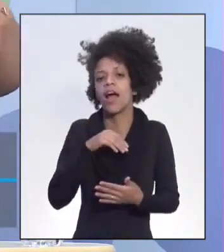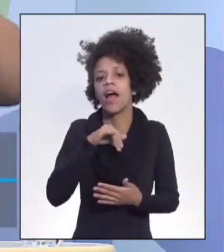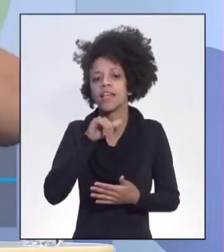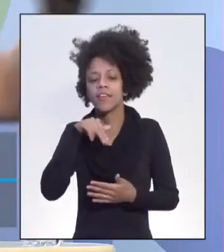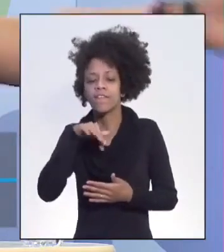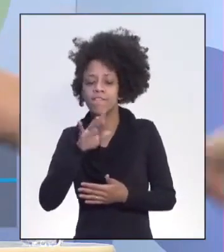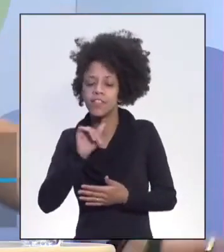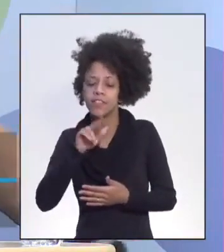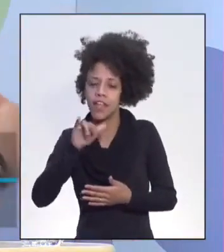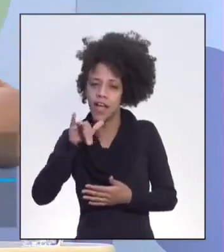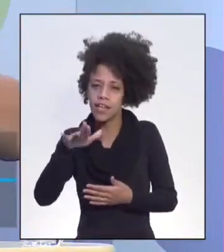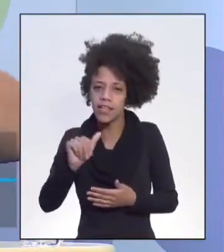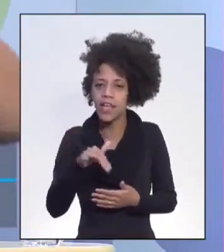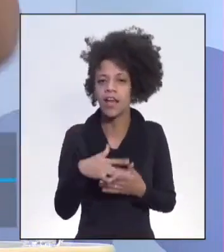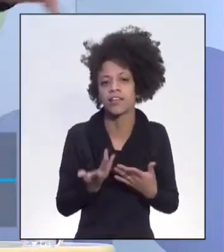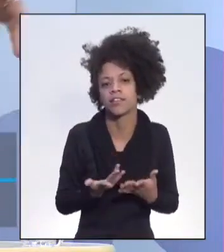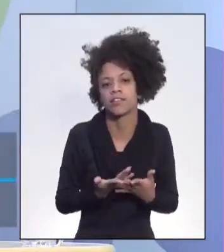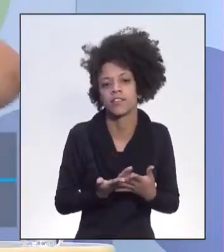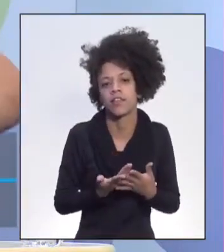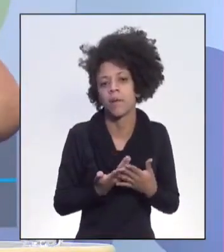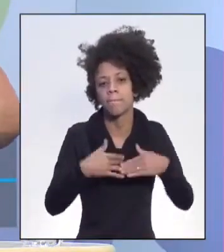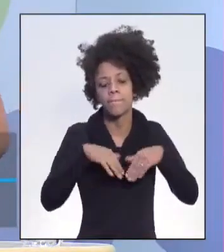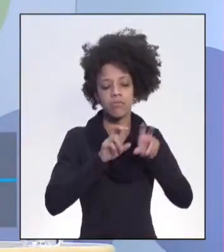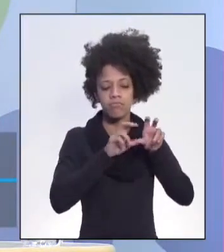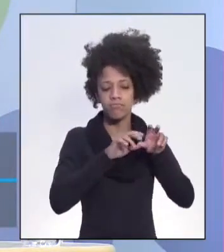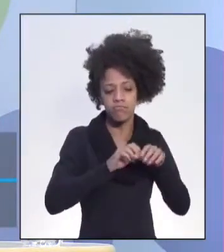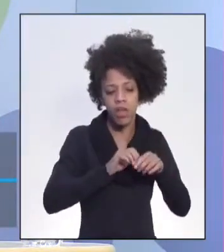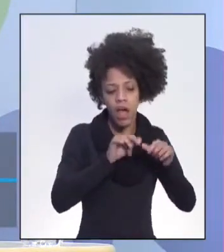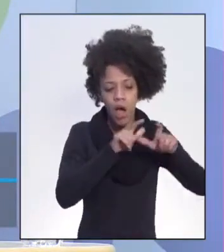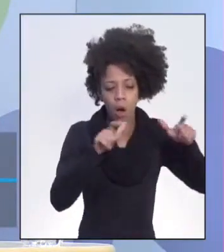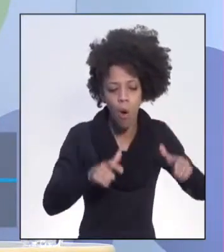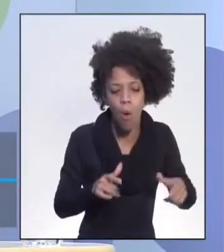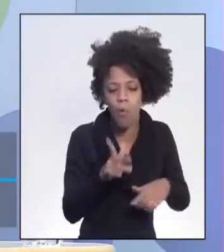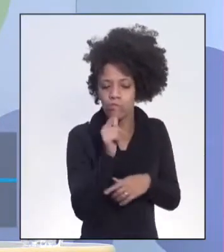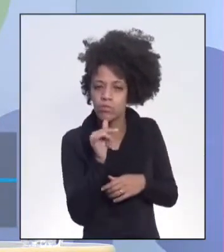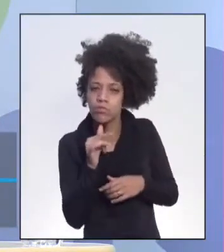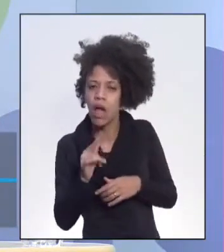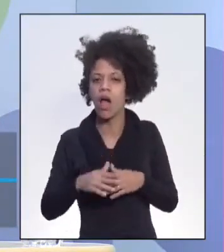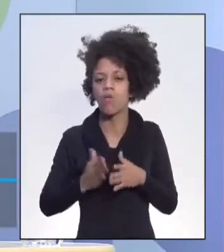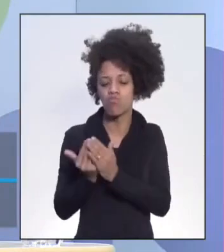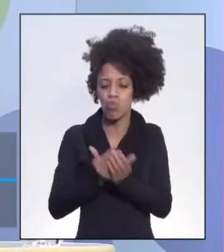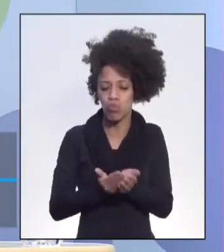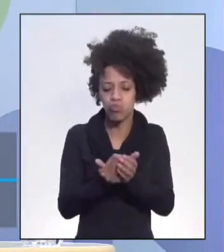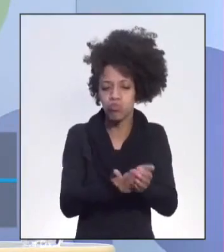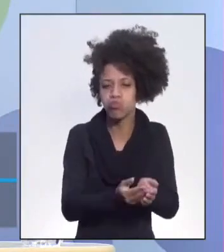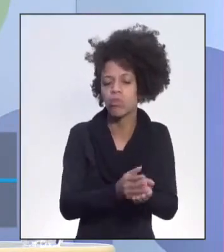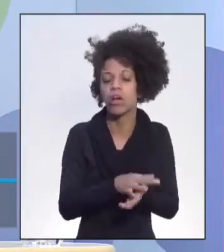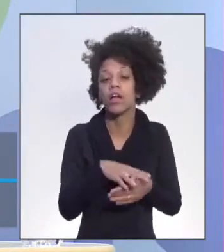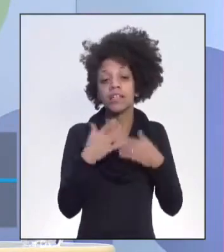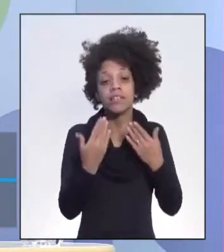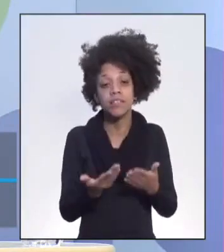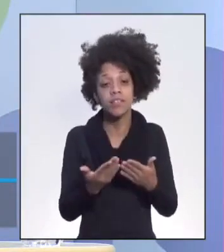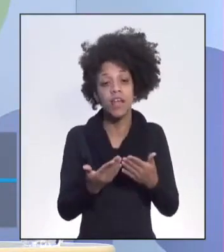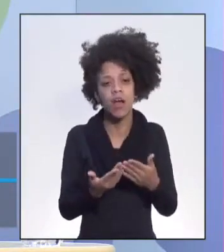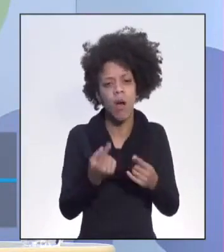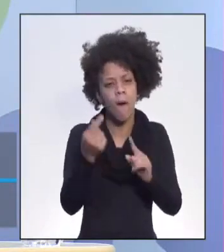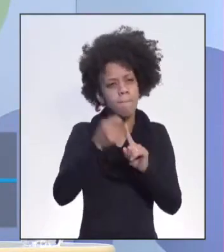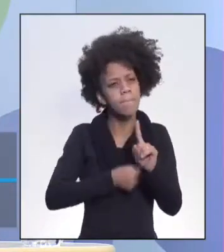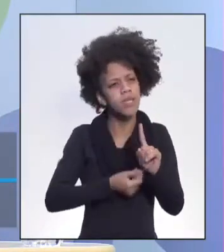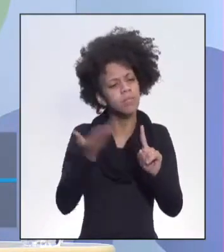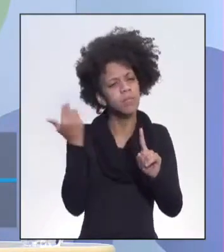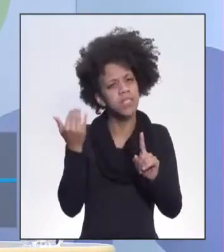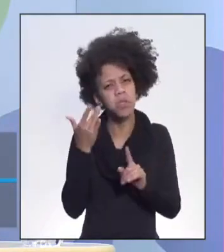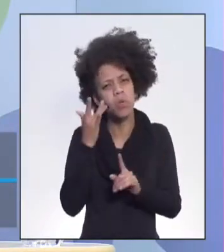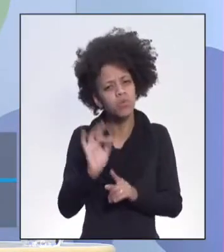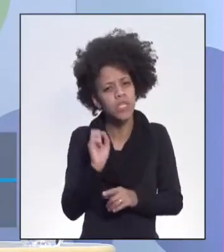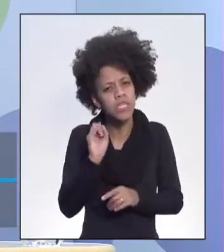é justamente o pessoal que vai lá para os campos, que mexe com as armas e tudo mais. E foi mês passado, talvez, é uma